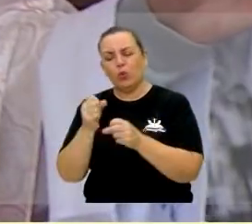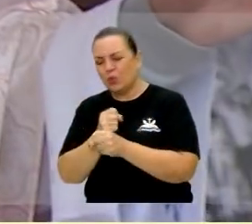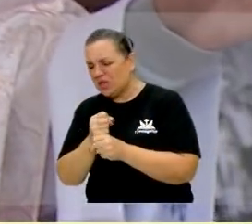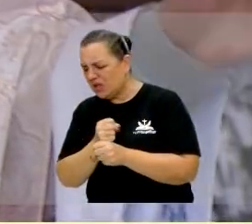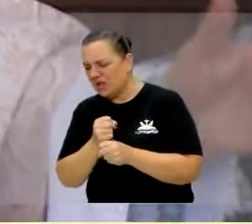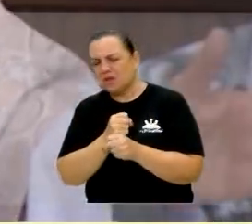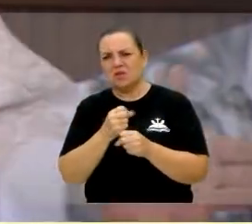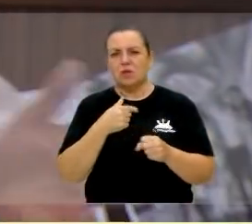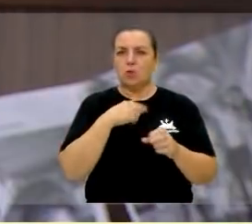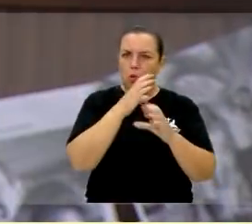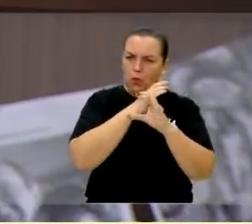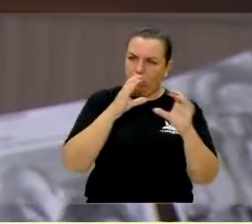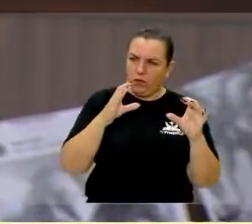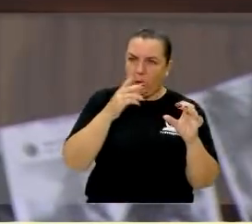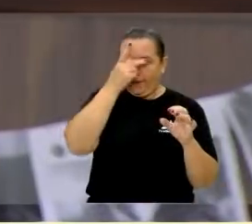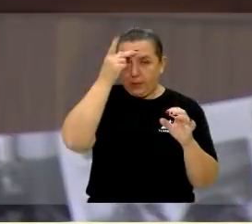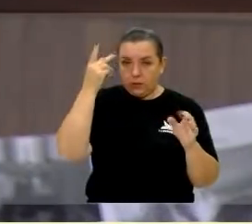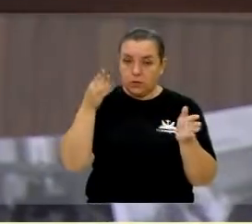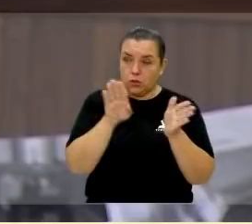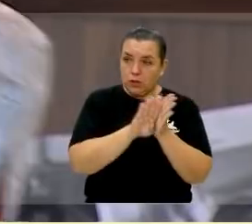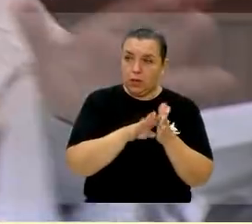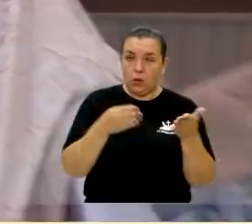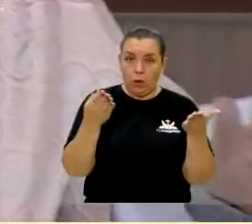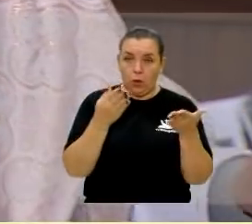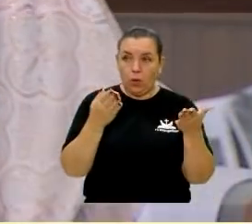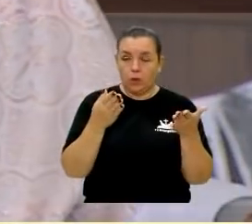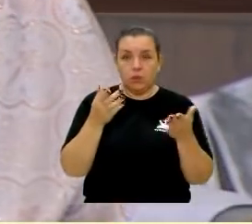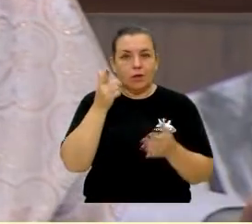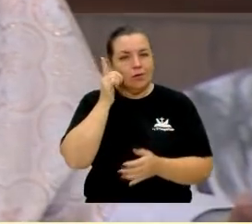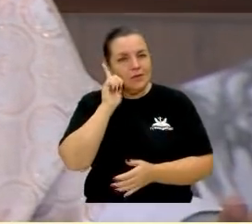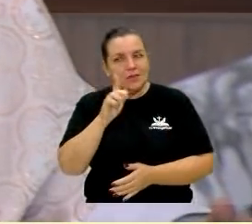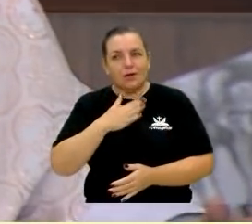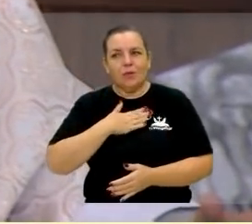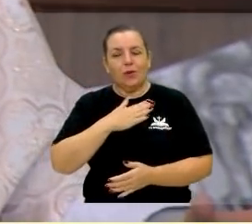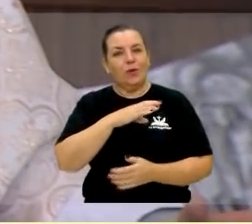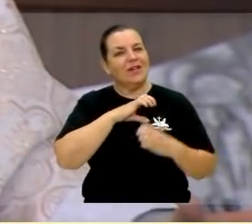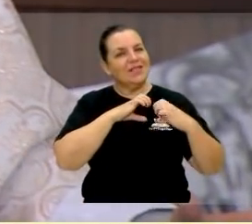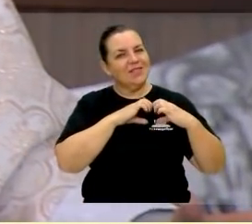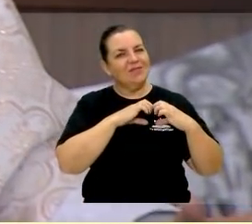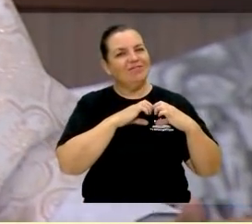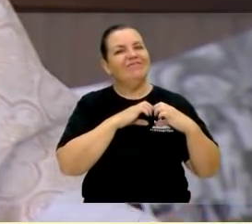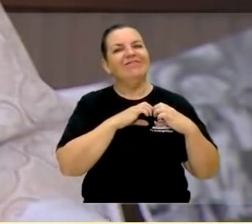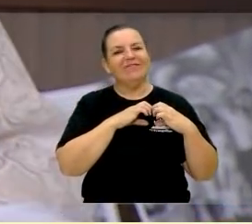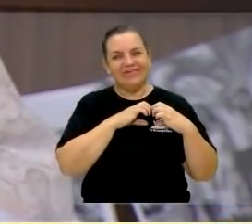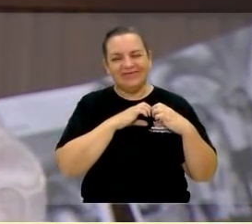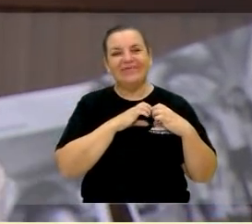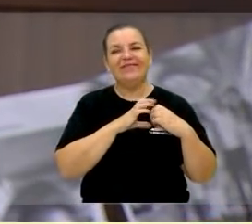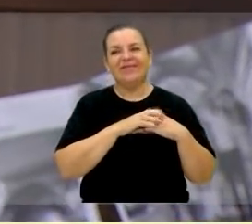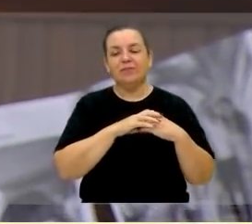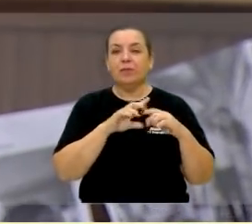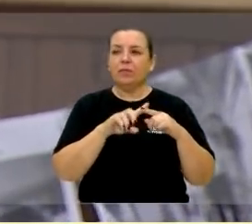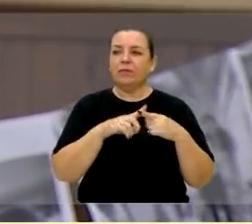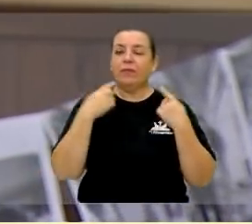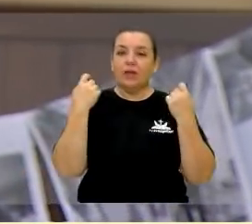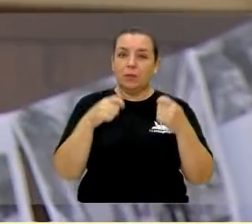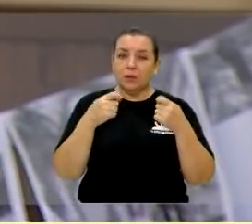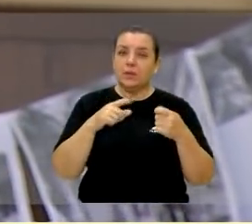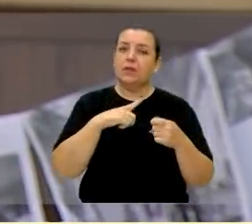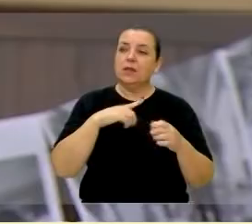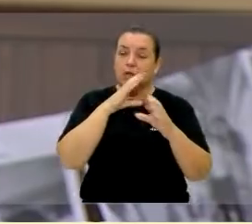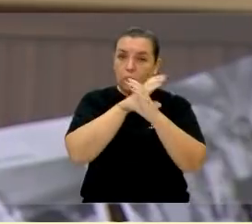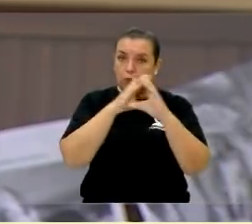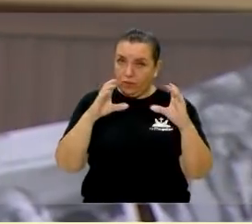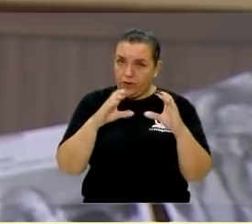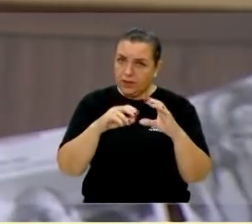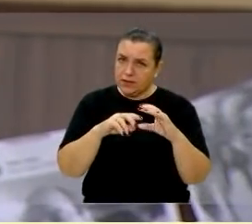confio. Pessoas que chegaram agora, que conquistaram o meu coração. Mas você precisa ter confiança, não é